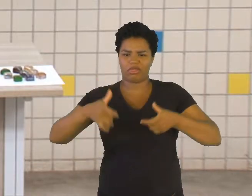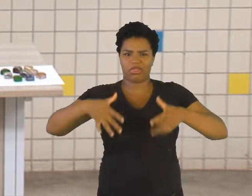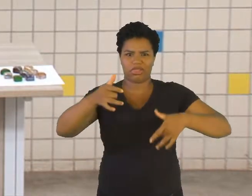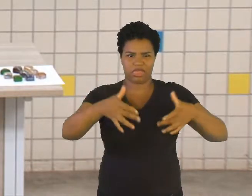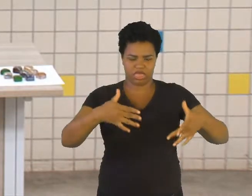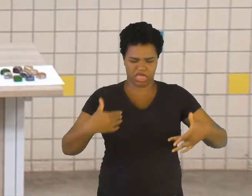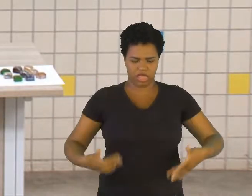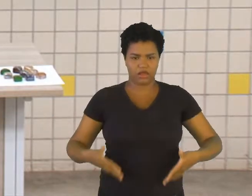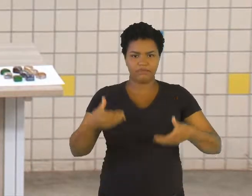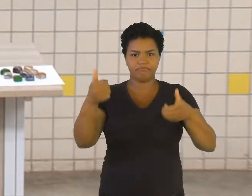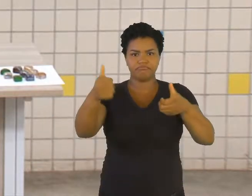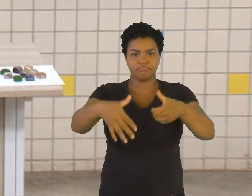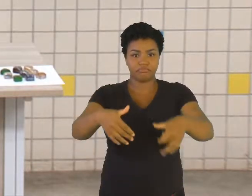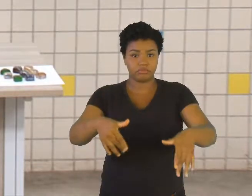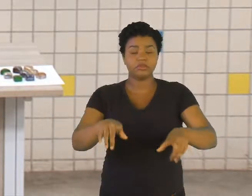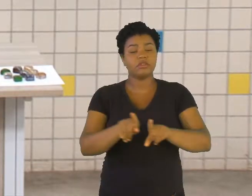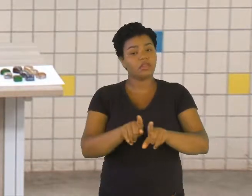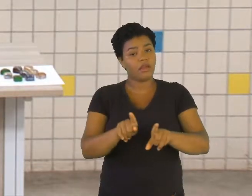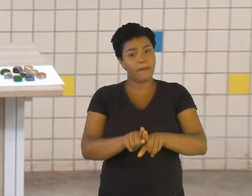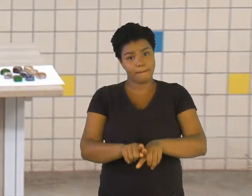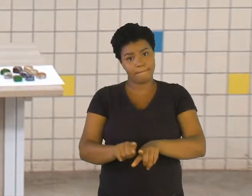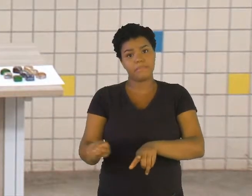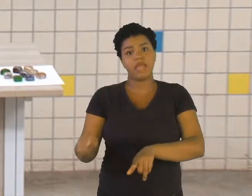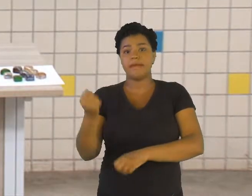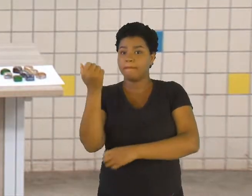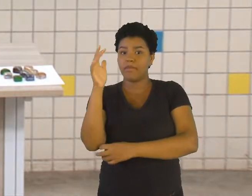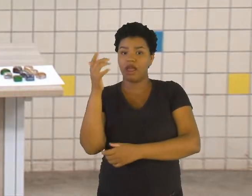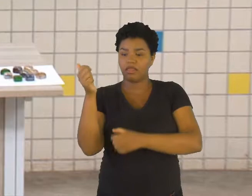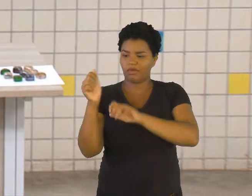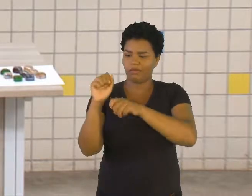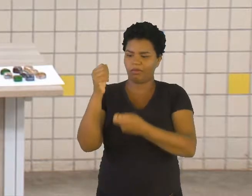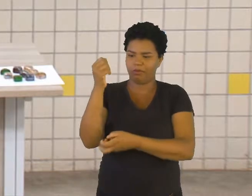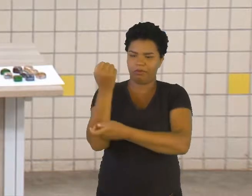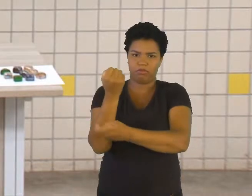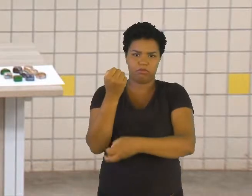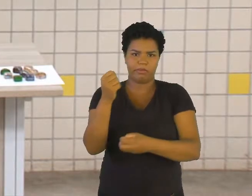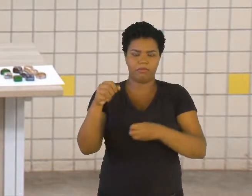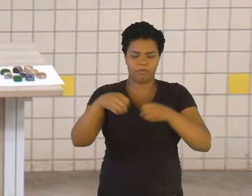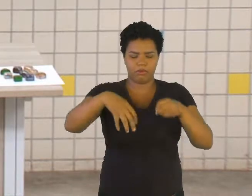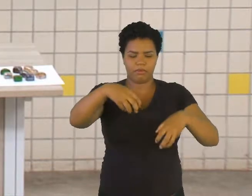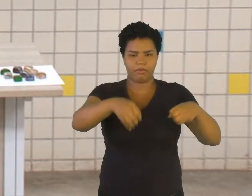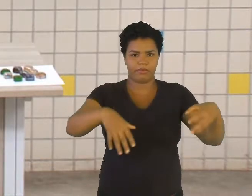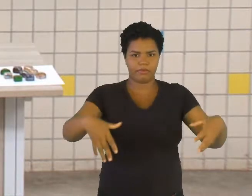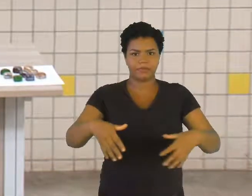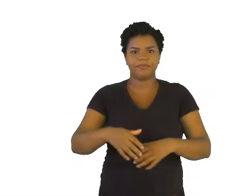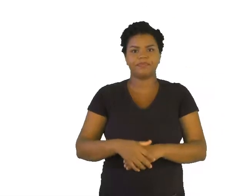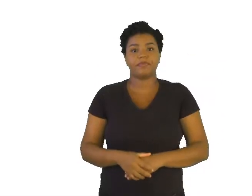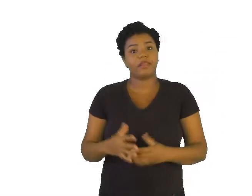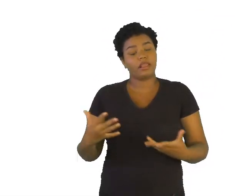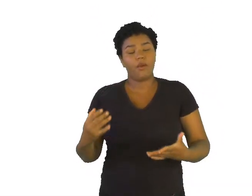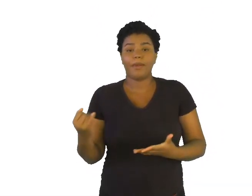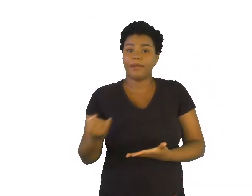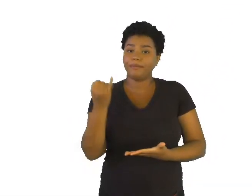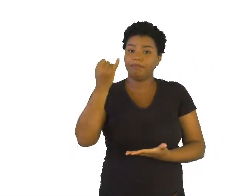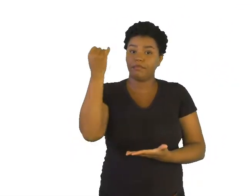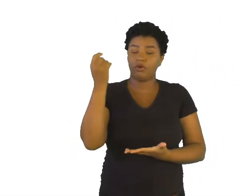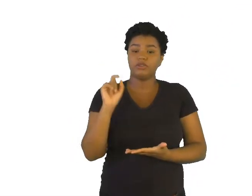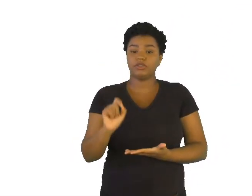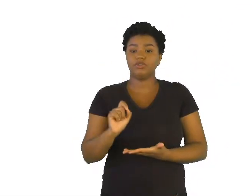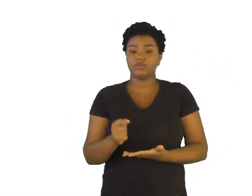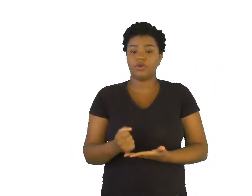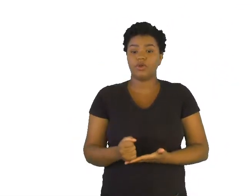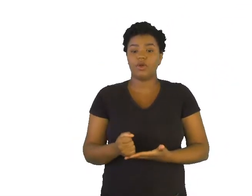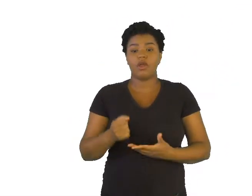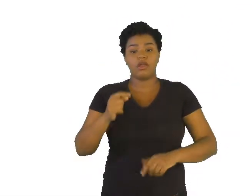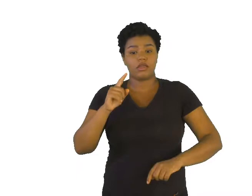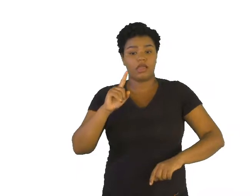de plantas. Então, é um importante recurso natural.